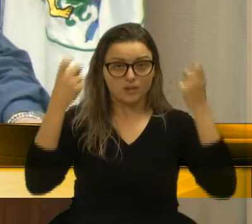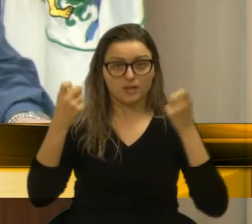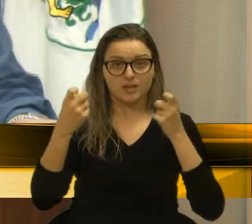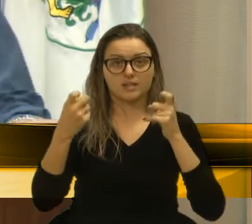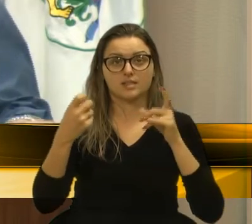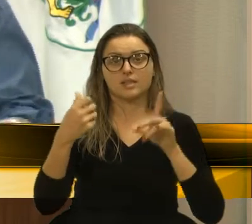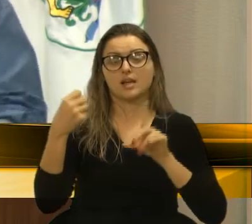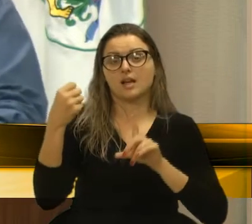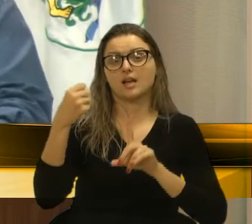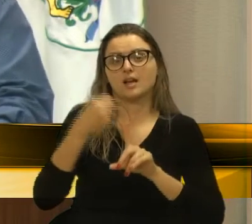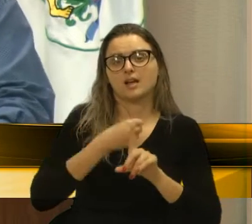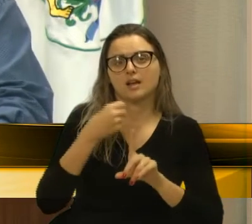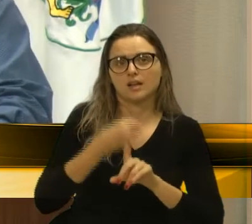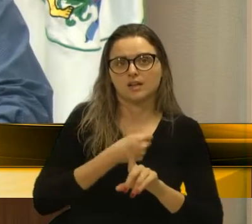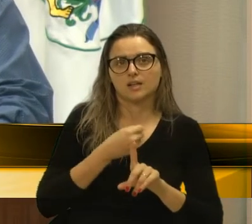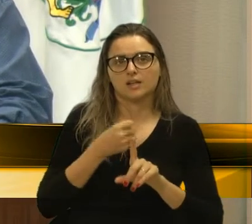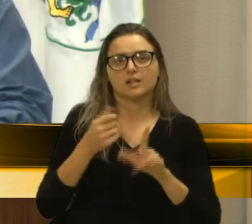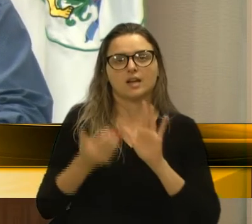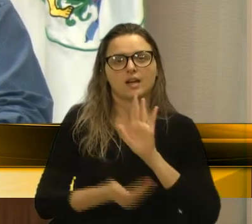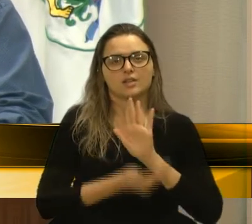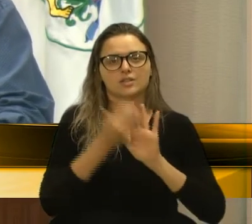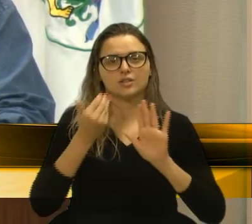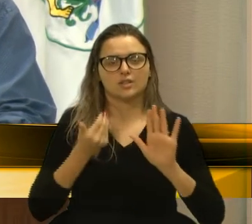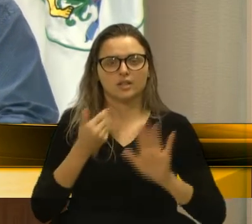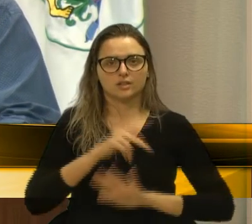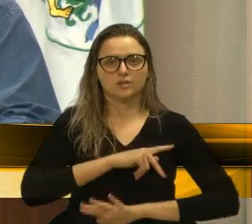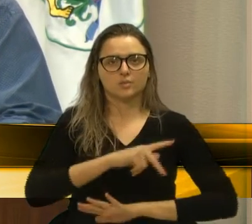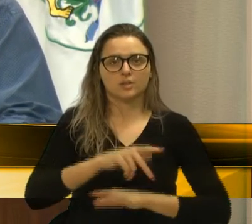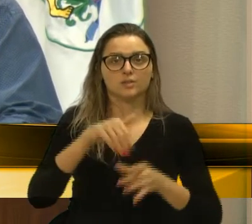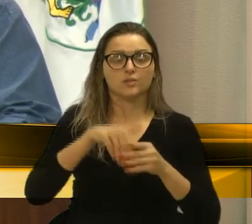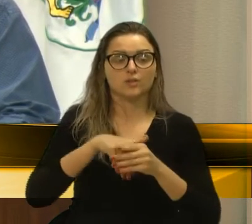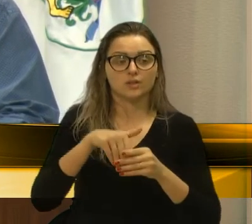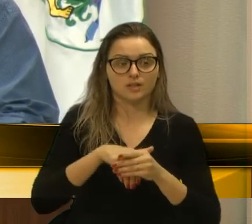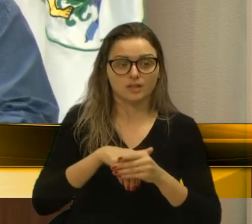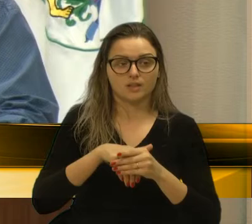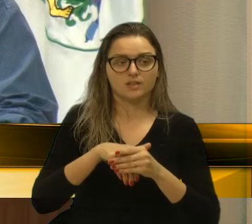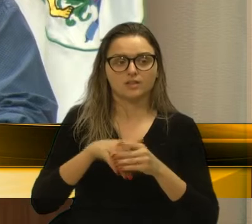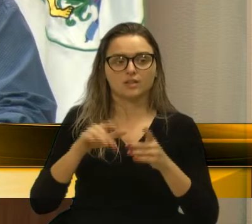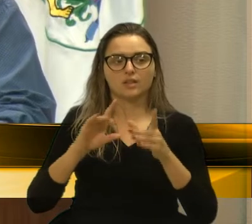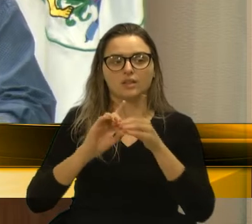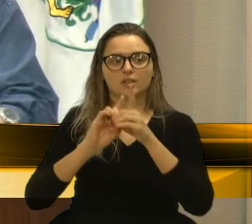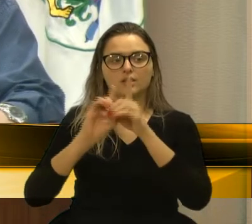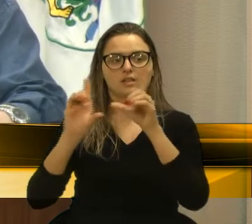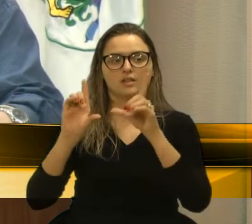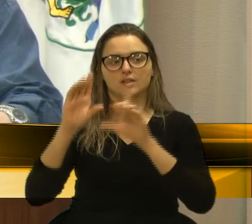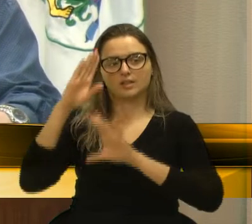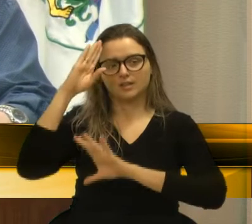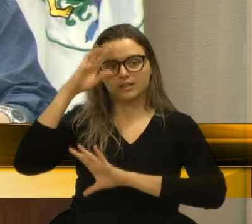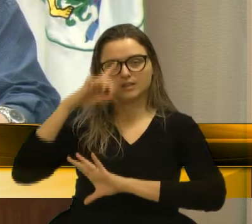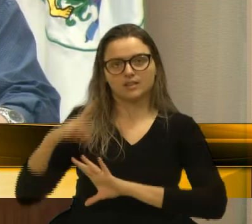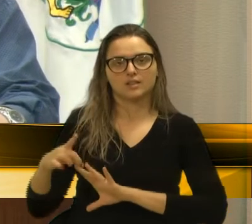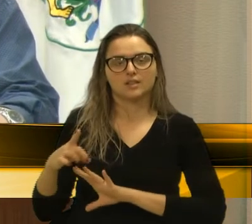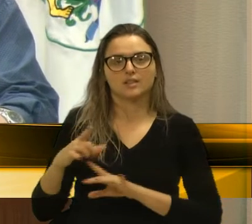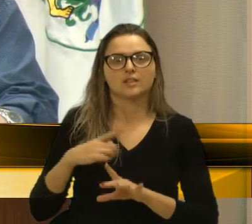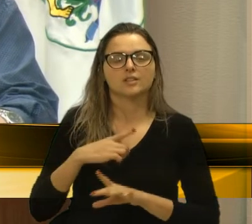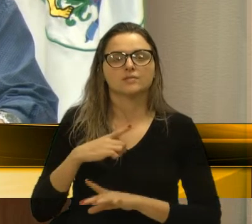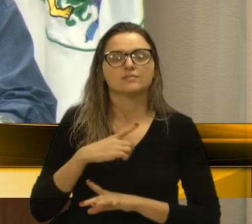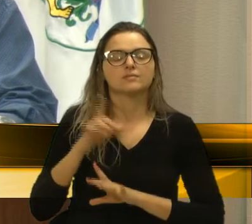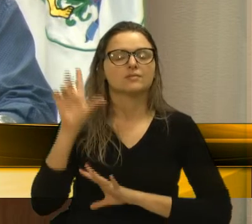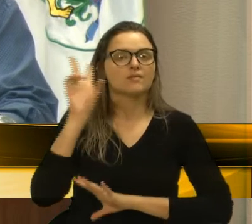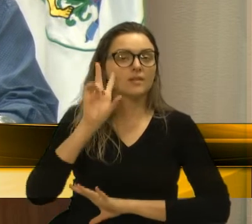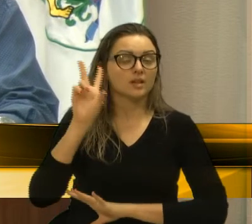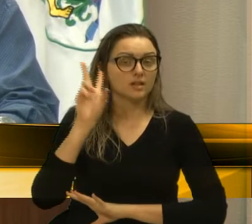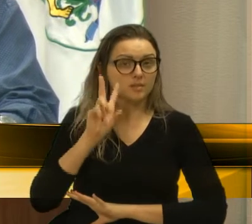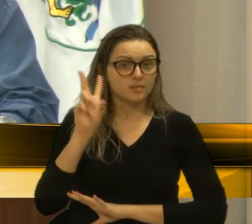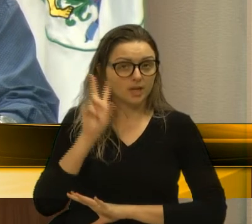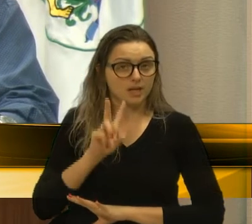a derrubada de um presidente eleito constitucionalmente. A gente tem que cada vez lembrar